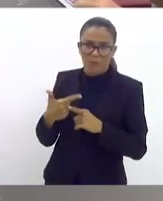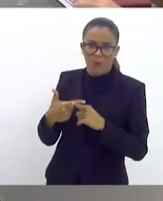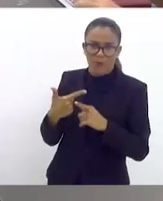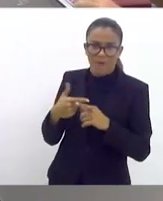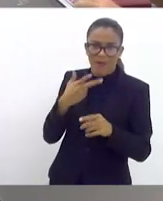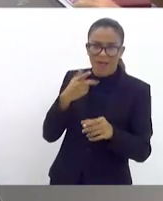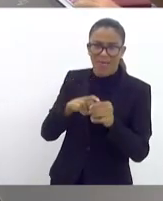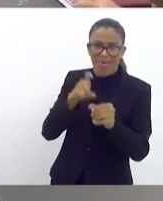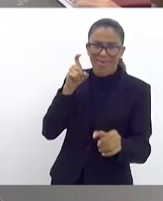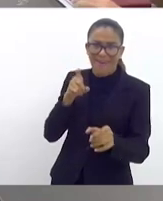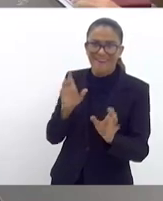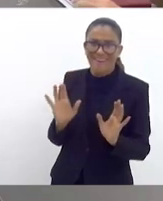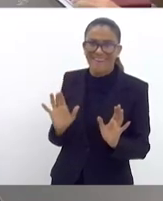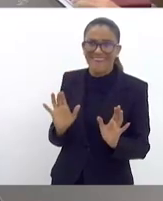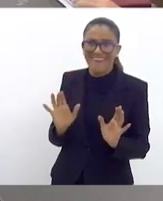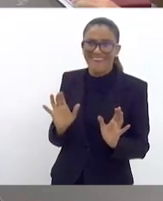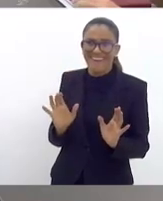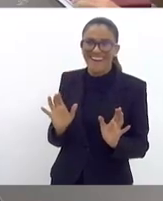desconexão